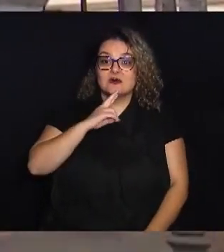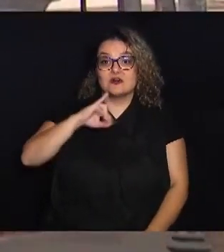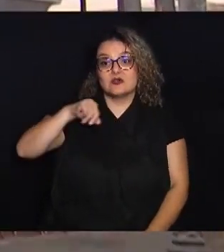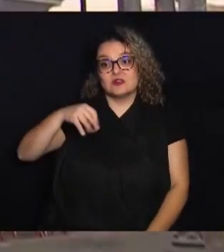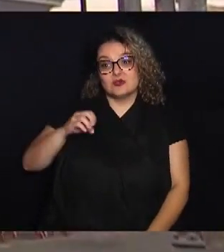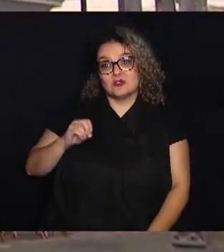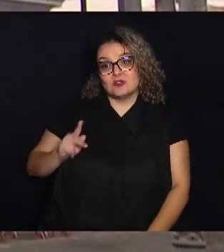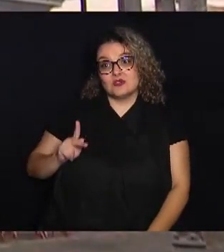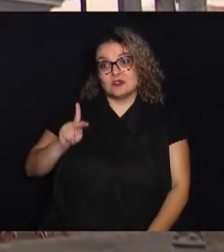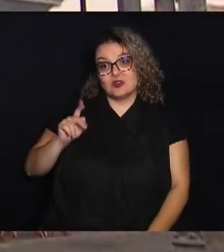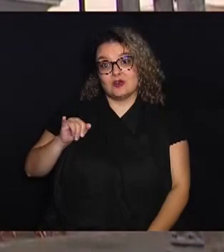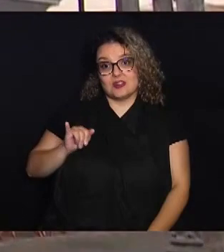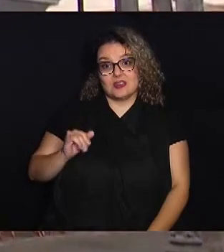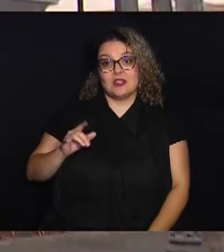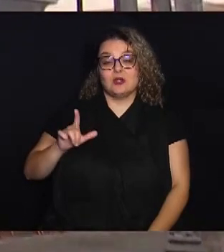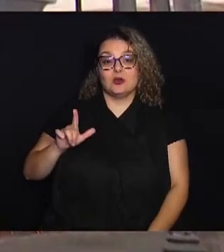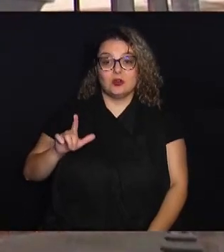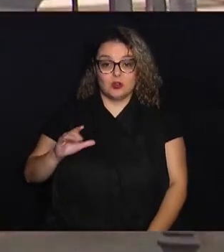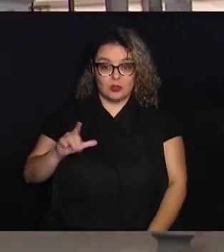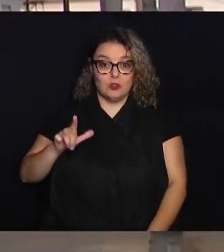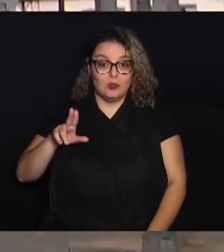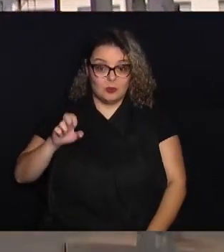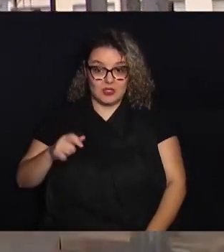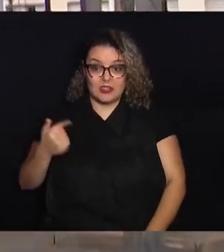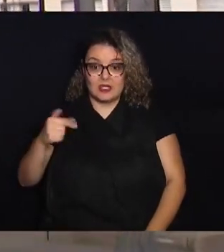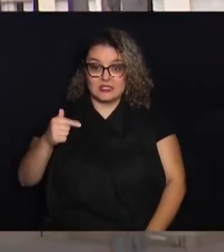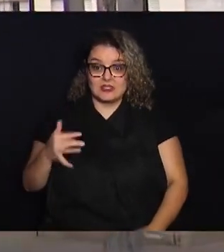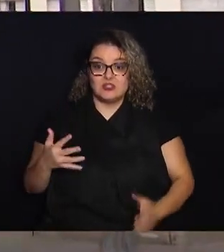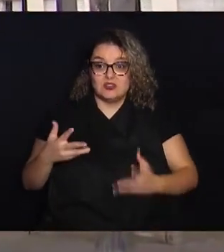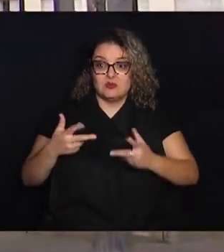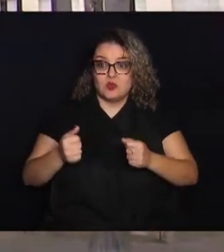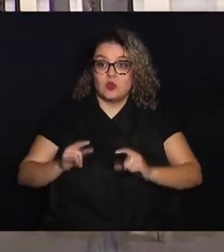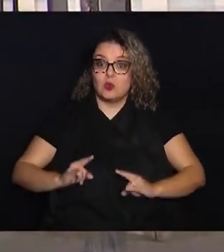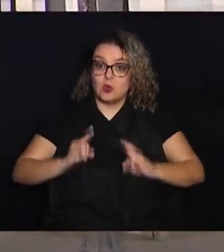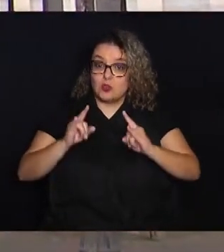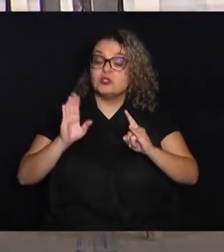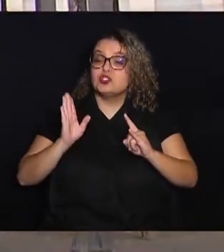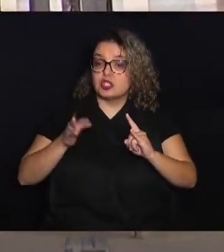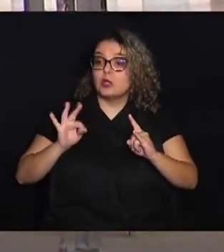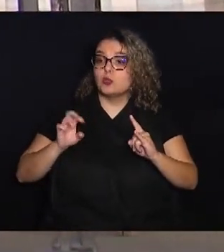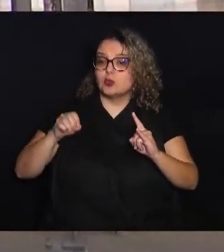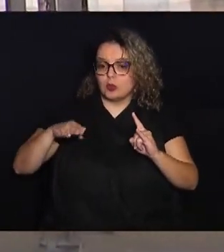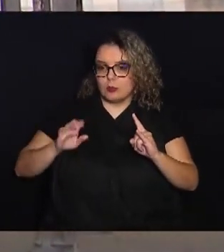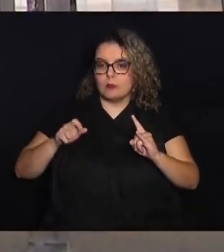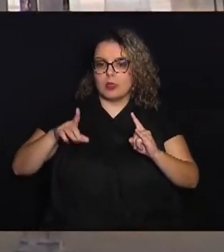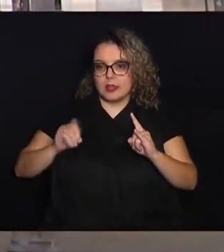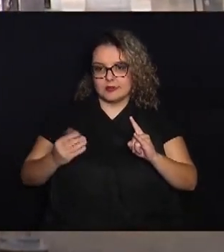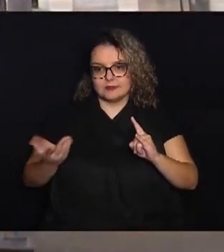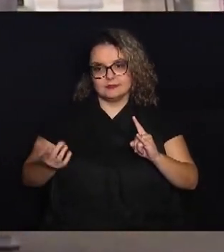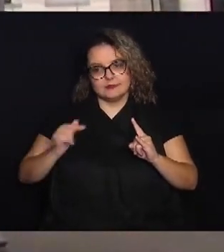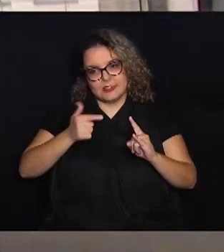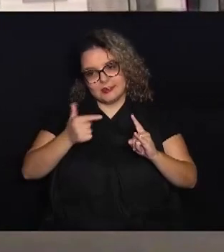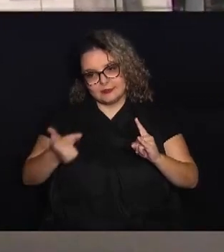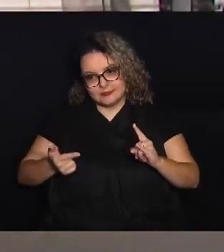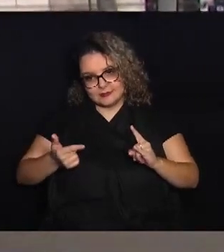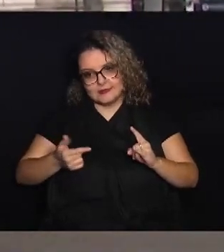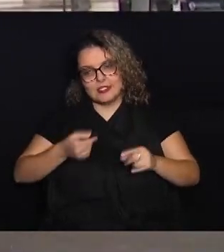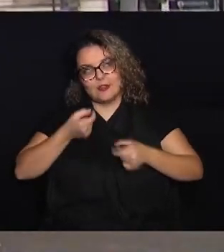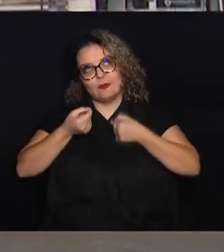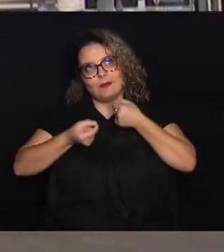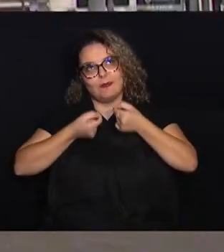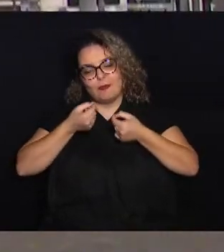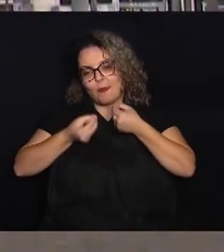que é a 7ª maravilha de Campinas, aqui ao meu lado, um prédio tombado que dispensa apresentação, maravilhoso,